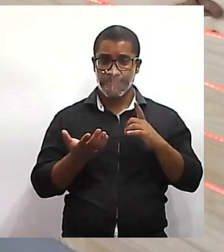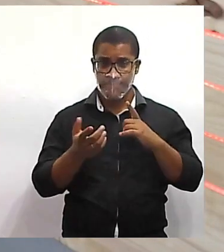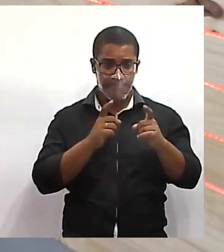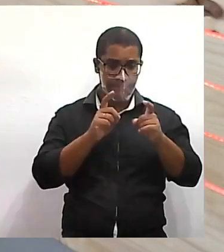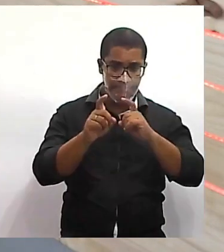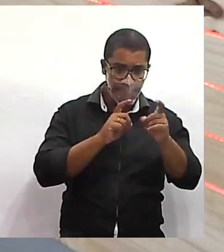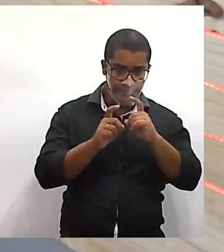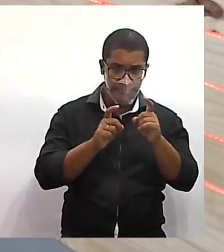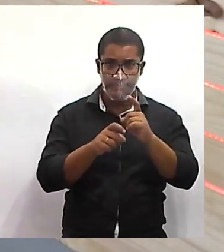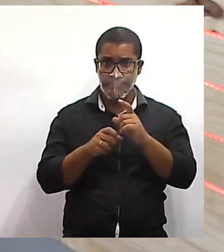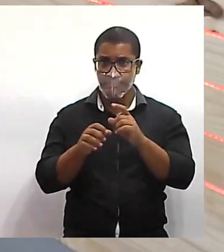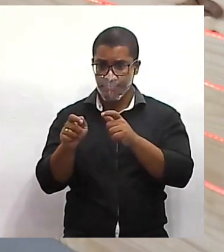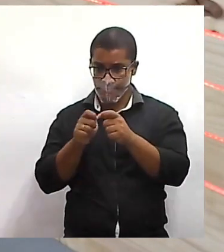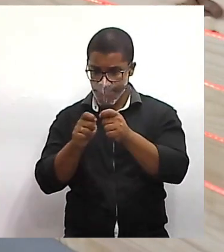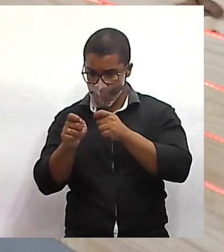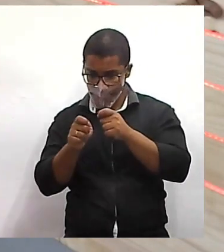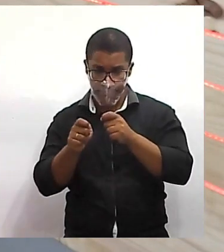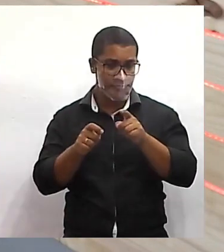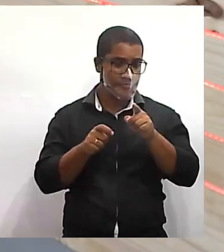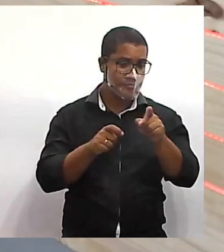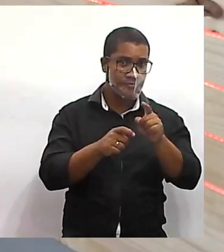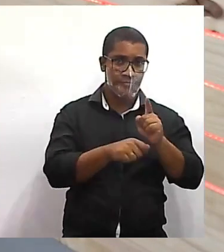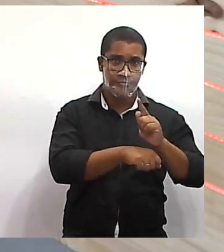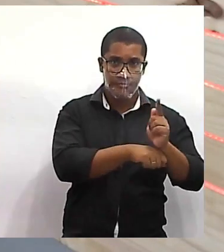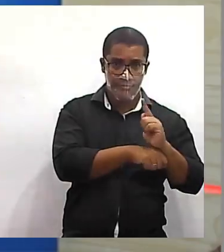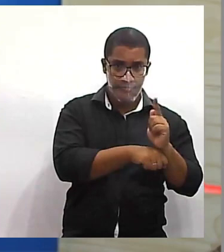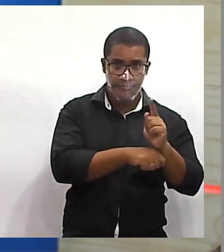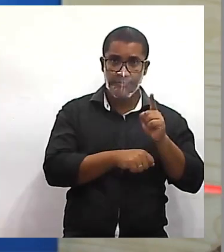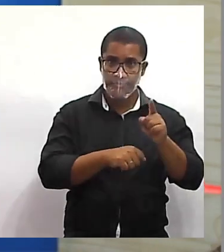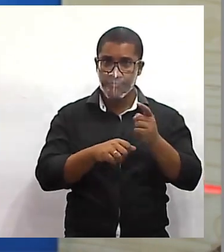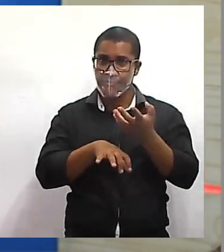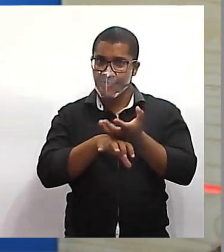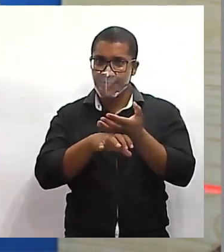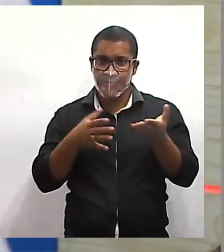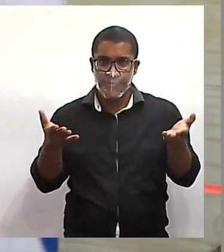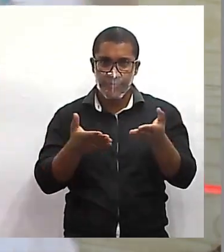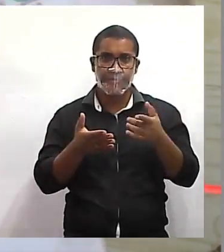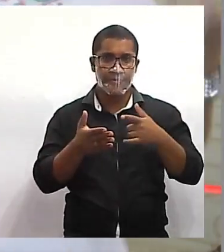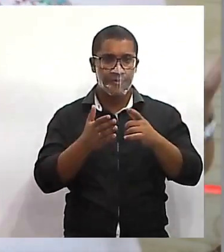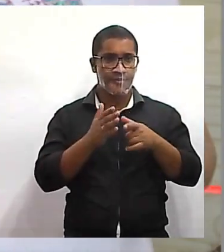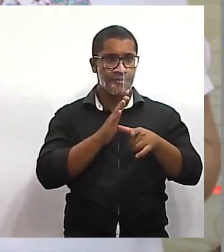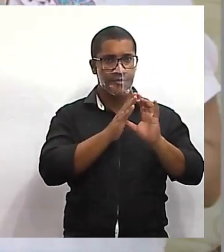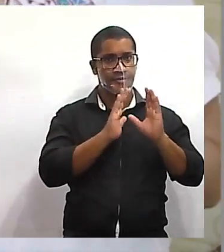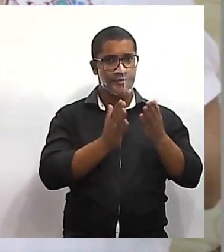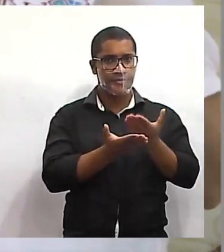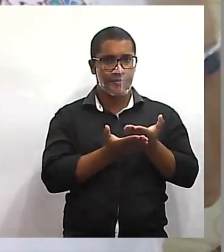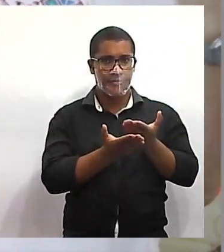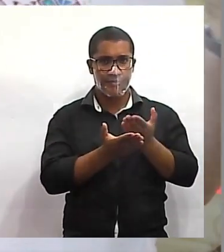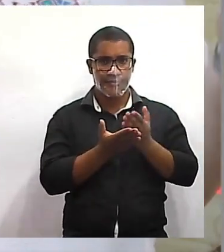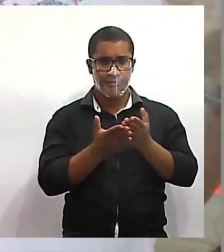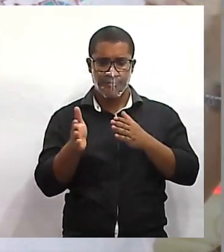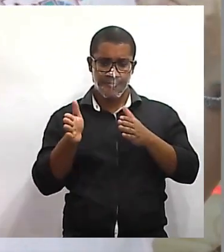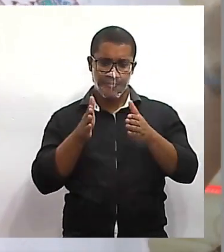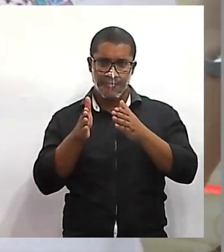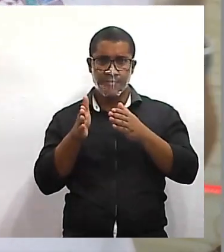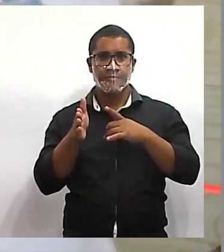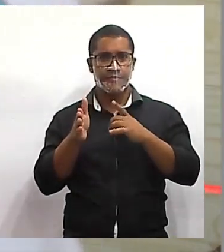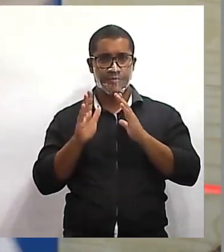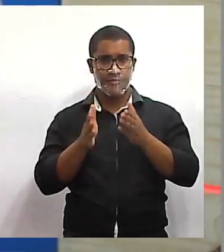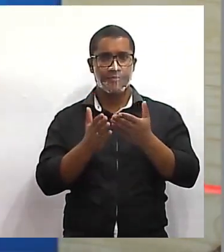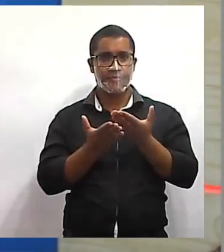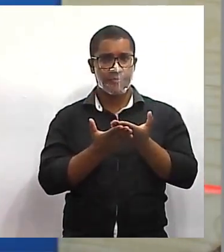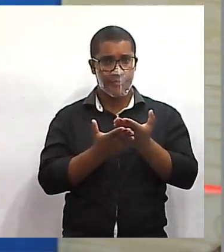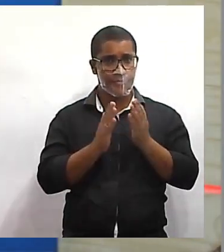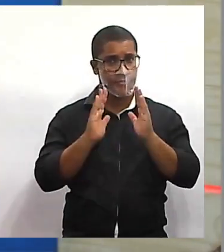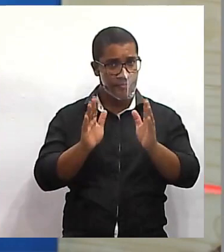da administração e da gestão, essa disciplina, né, que a gente trabalhou lá no início do módulo, e a gente está o tempo